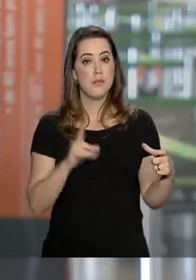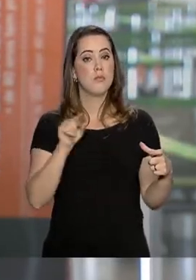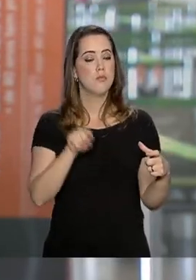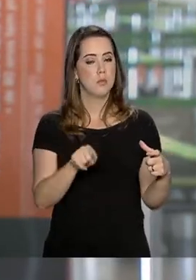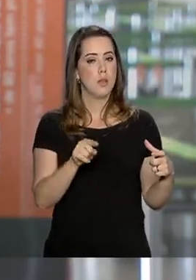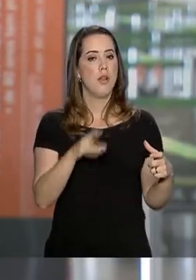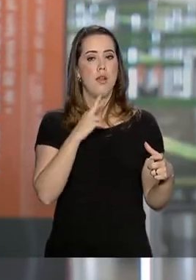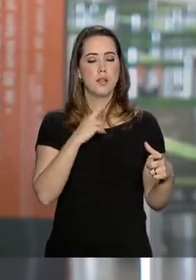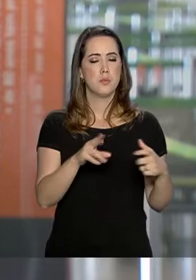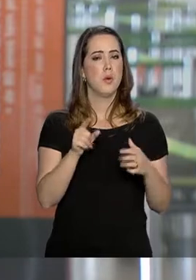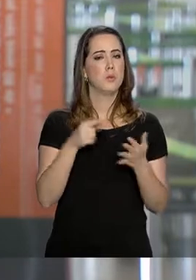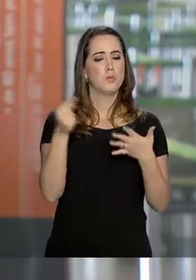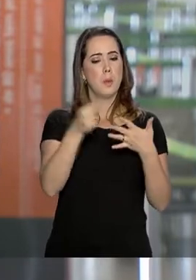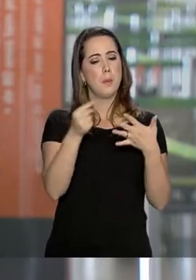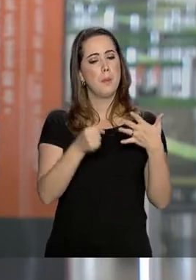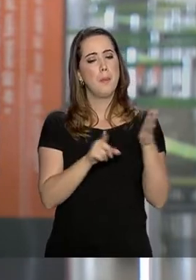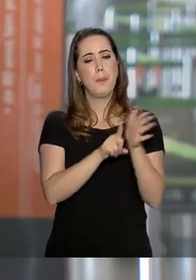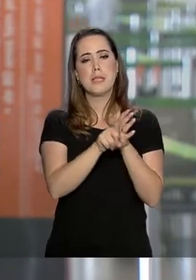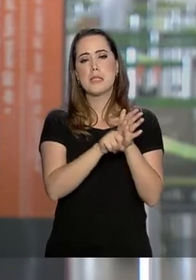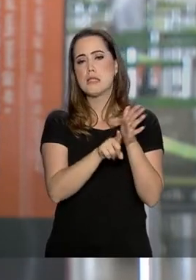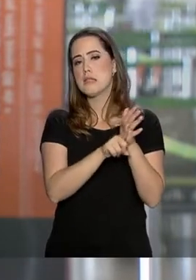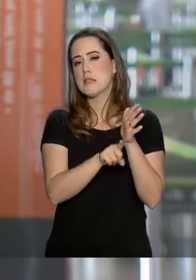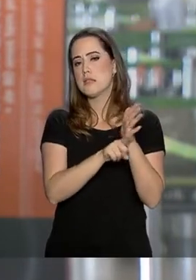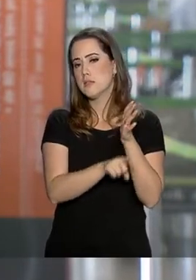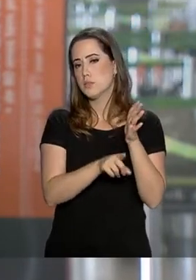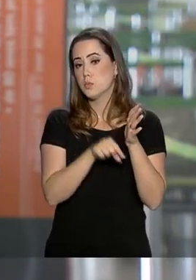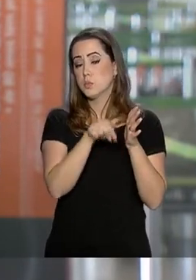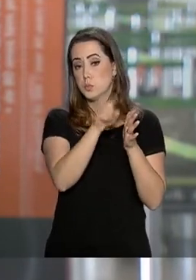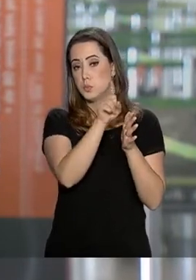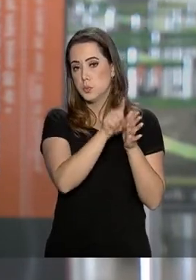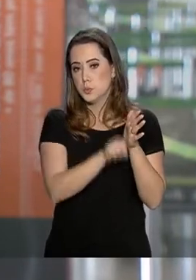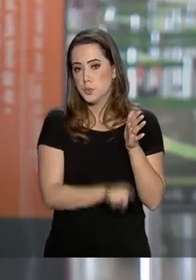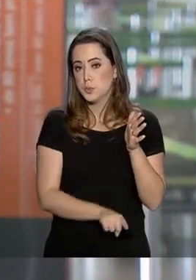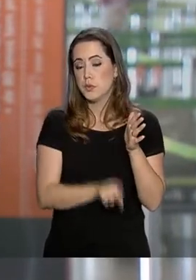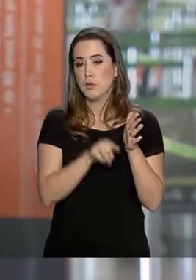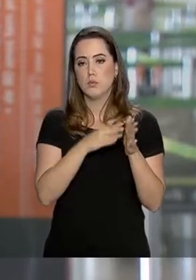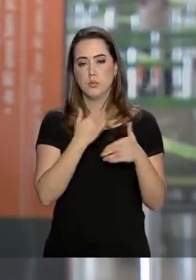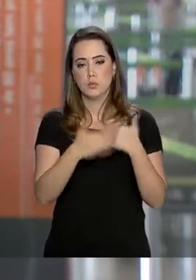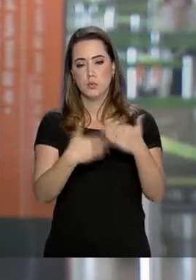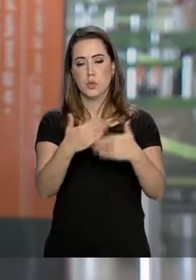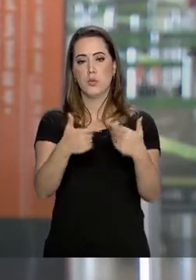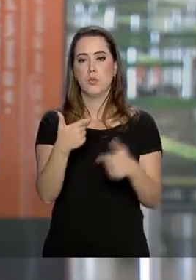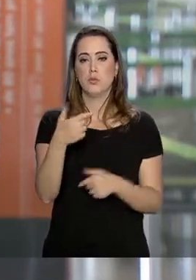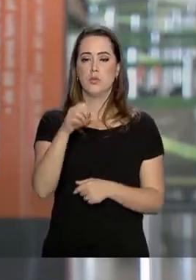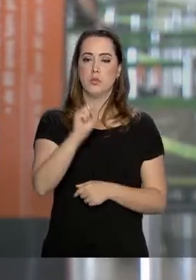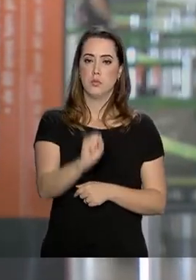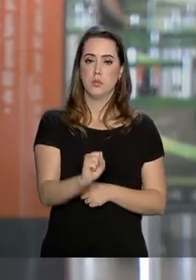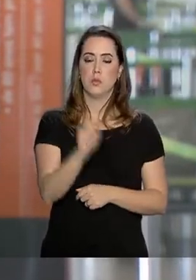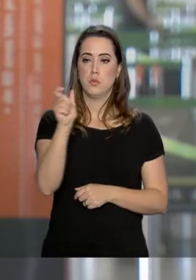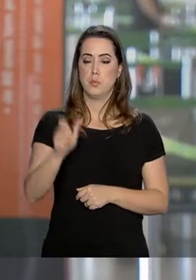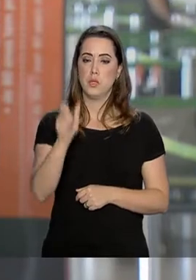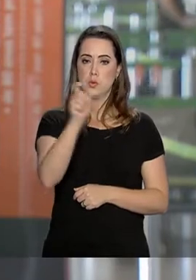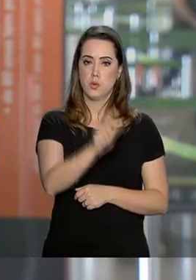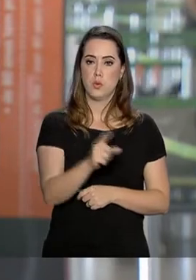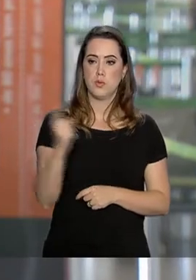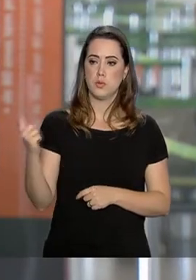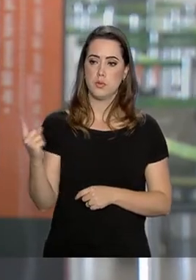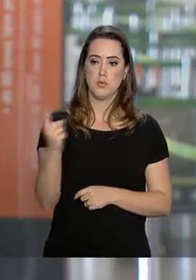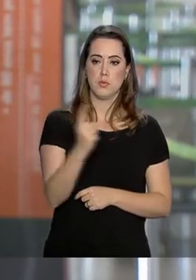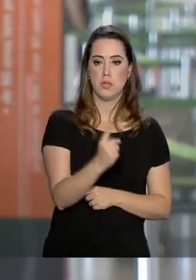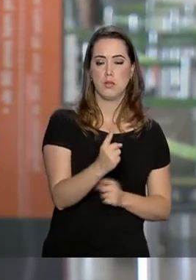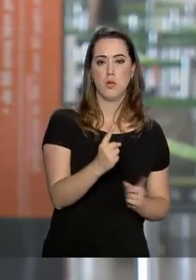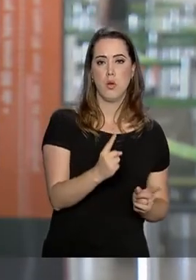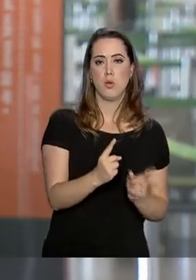resultado teve como base uma pesquisa de estatística feita ao longo de 2018 com passageiros que passaram por